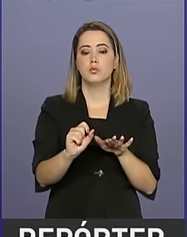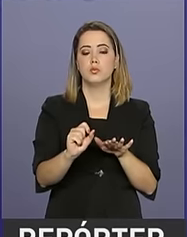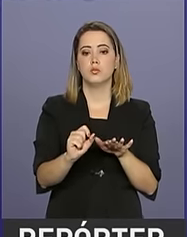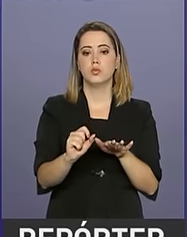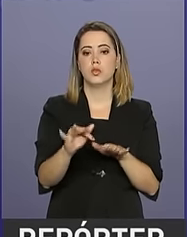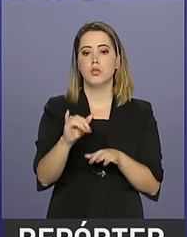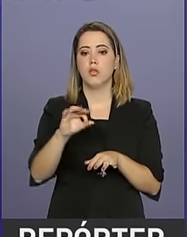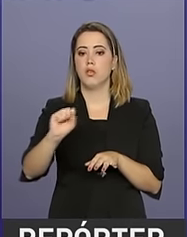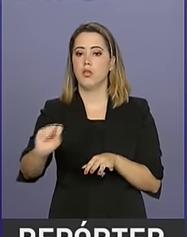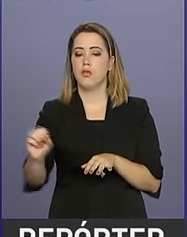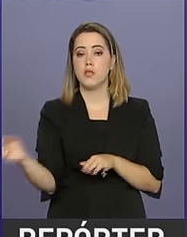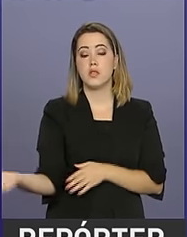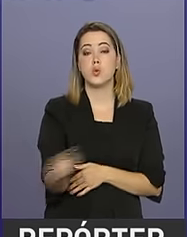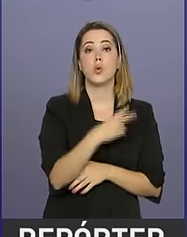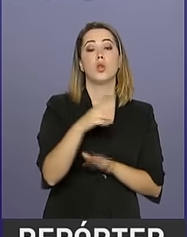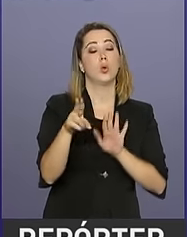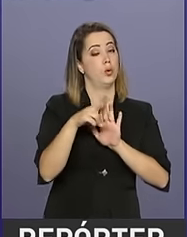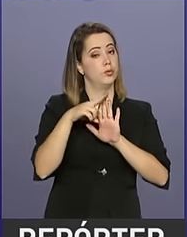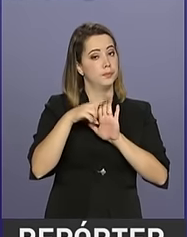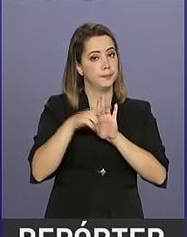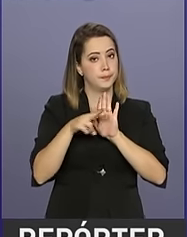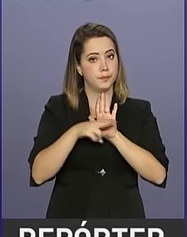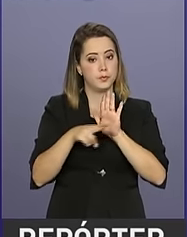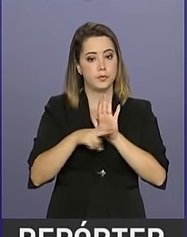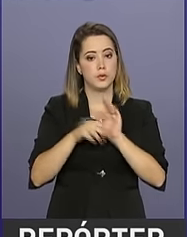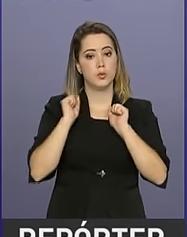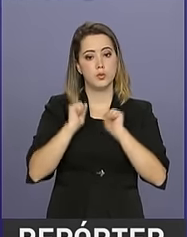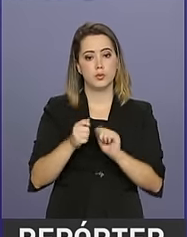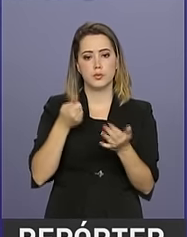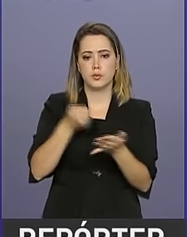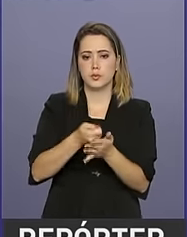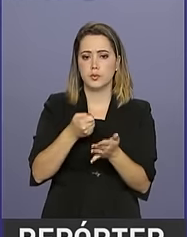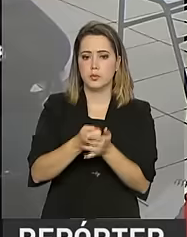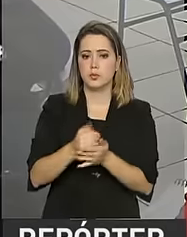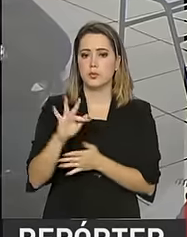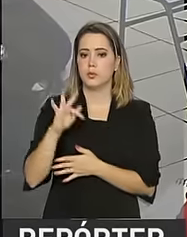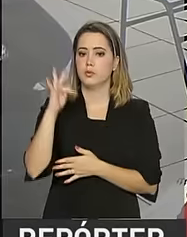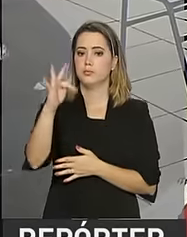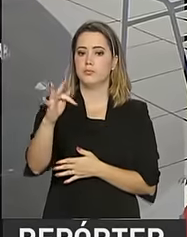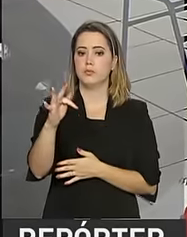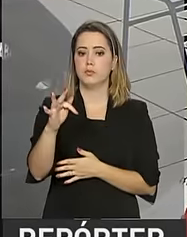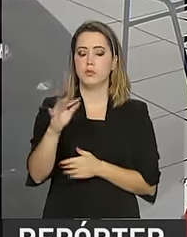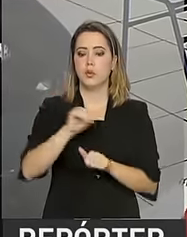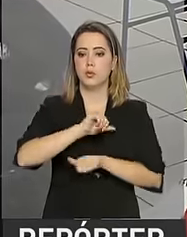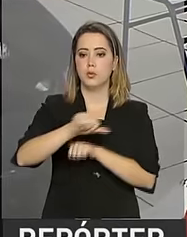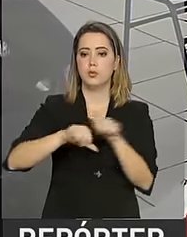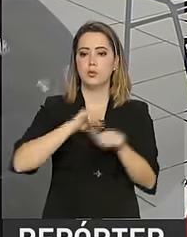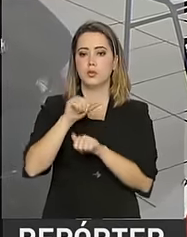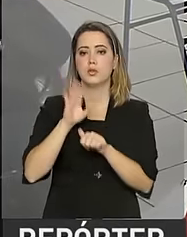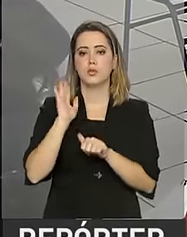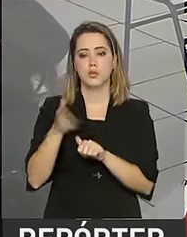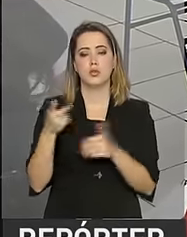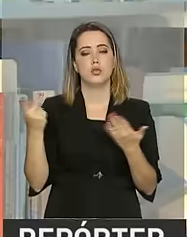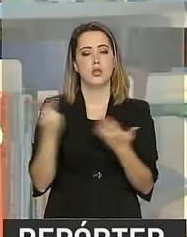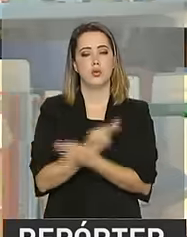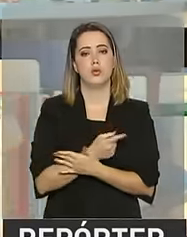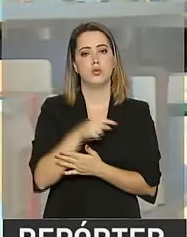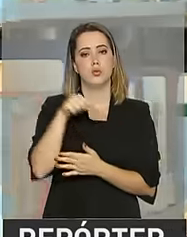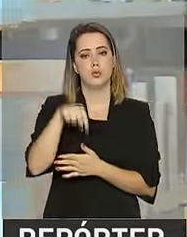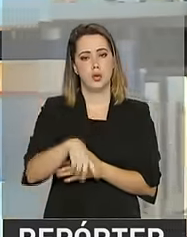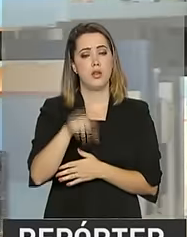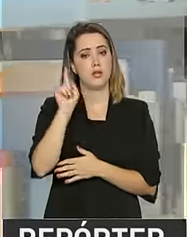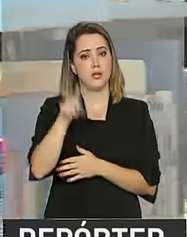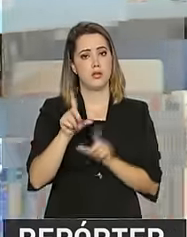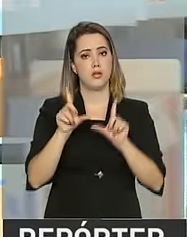fiéis deve passar por uma reestruturação para garantir edições futuras uma mudança que já vale para os estudantes é